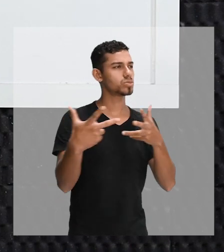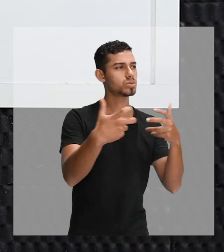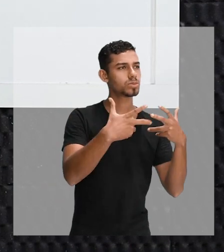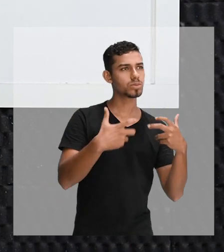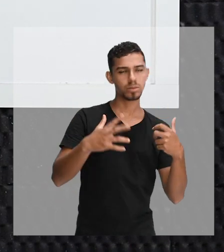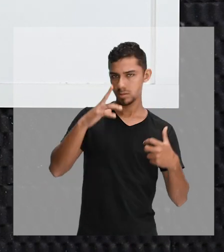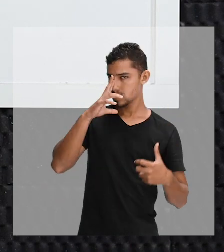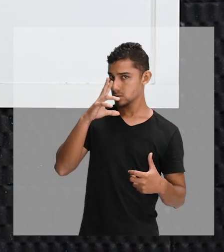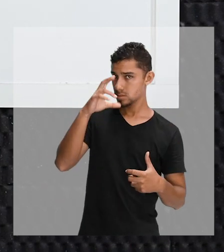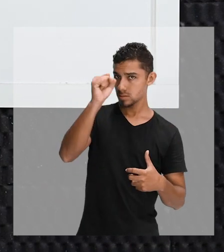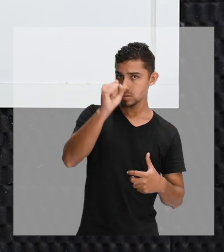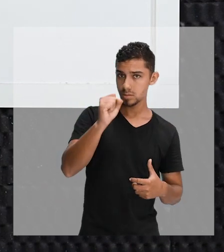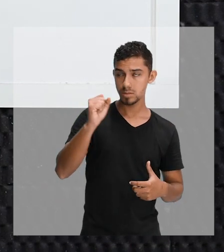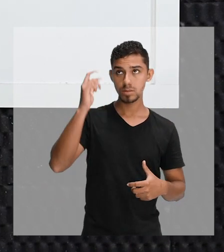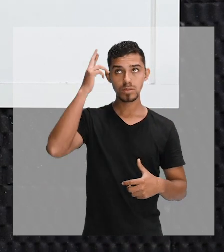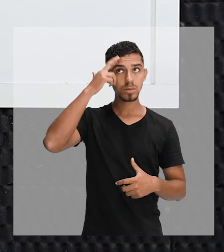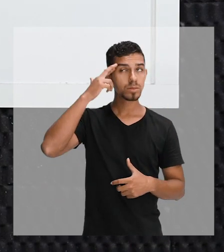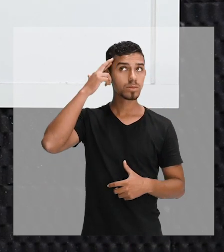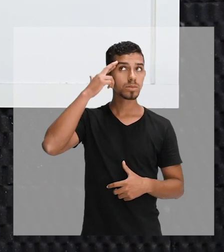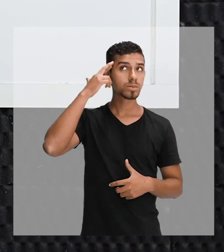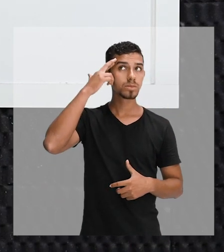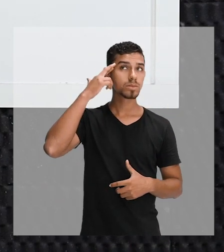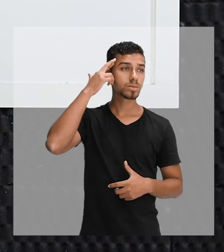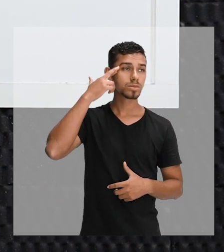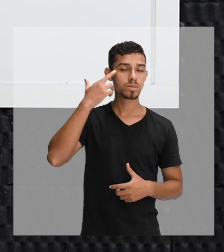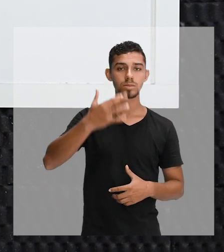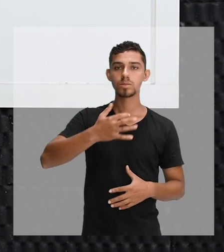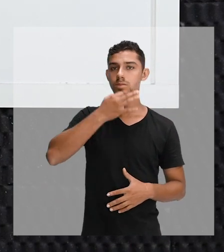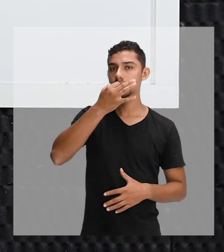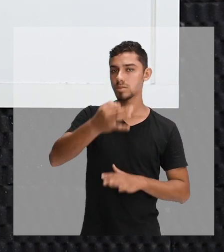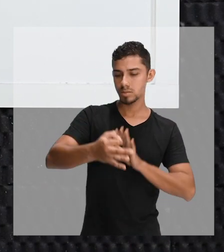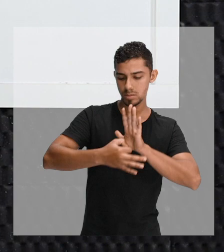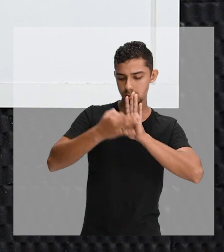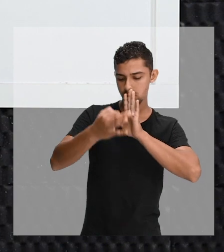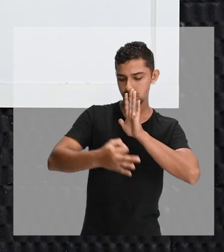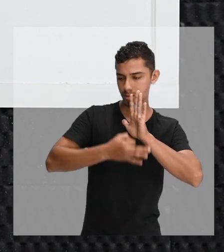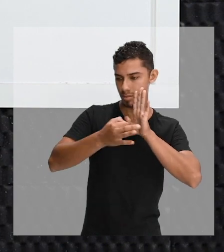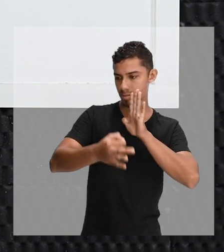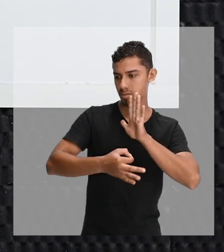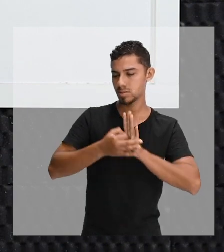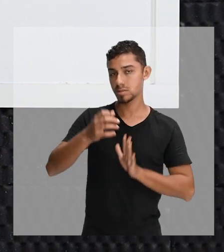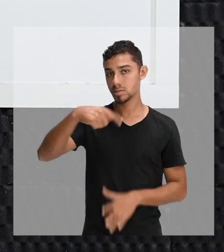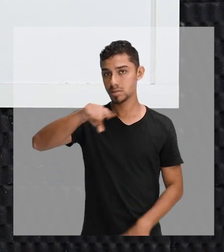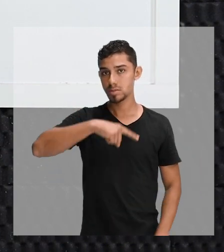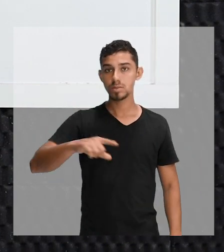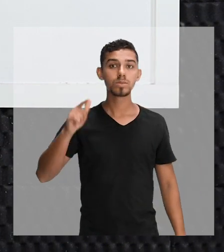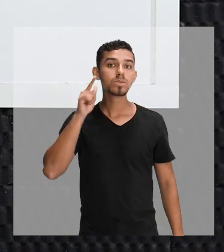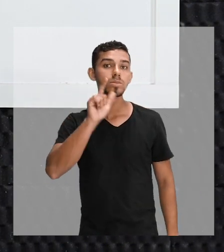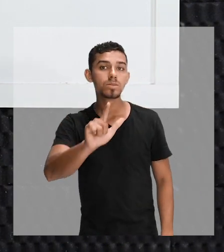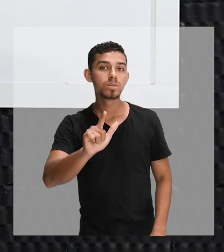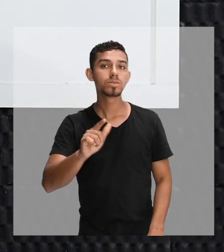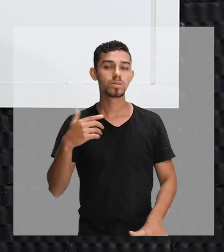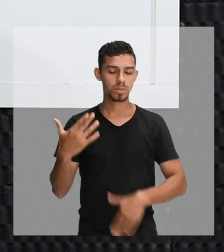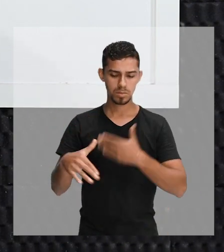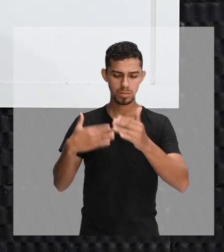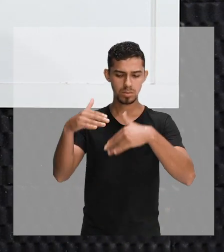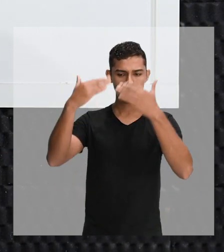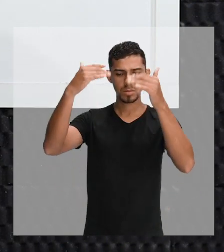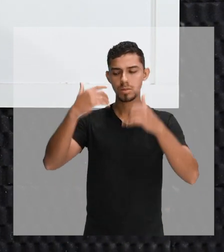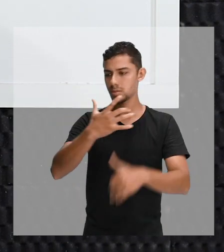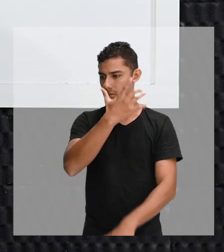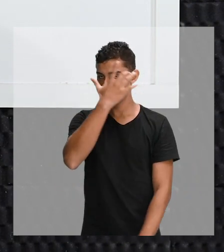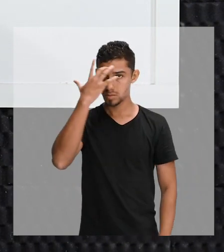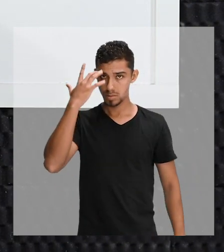à capacidade da racionalidade, da argumentação e daquilo que você consegue produzir